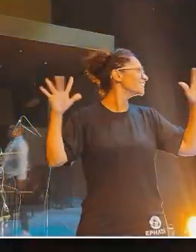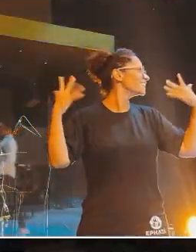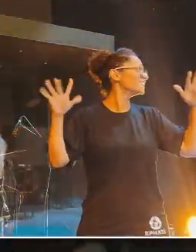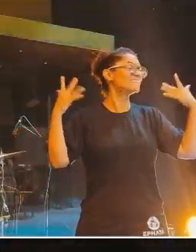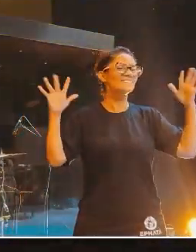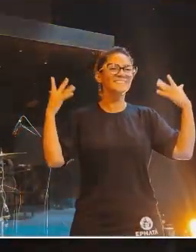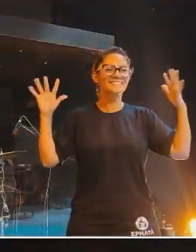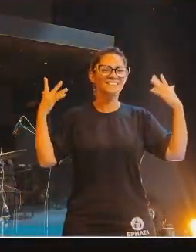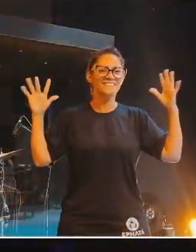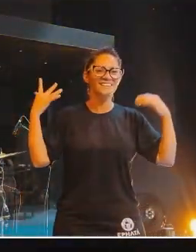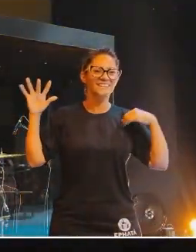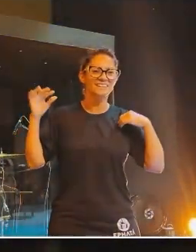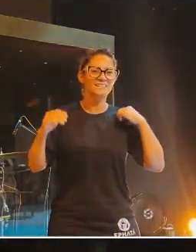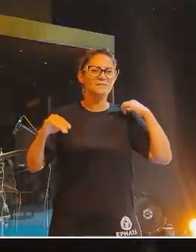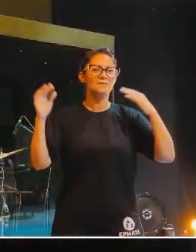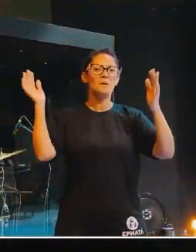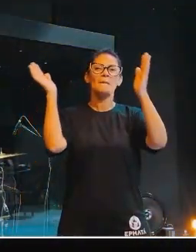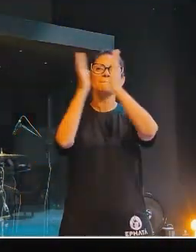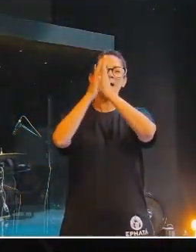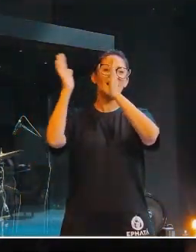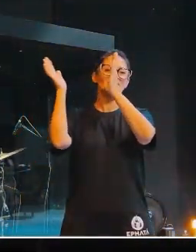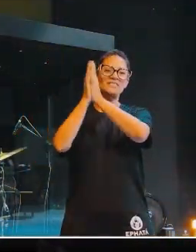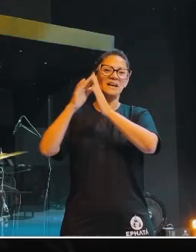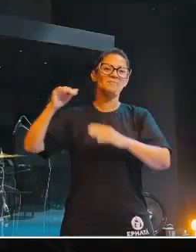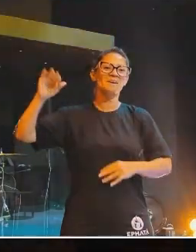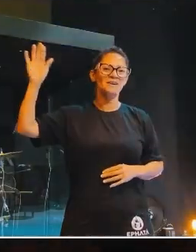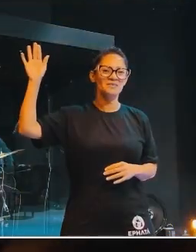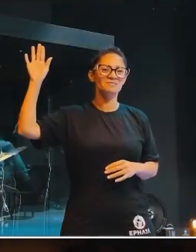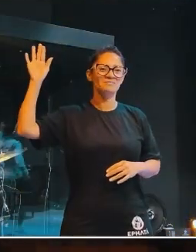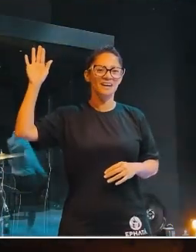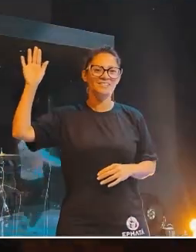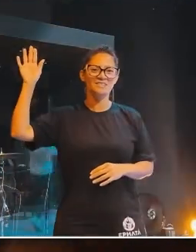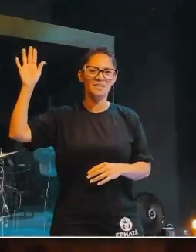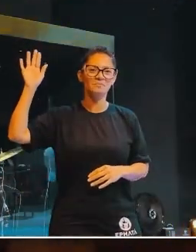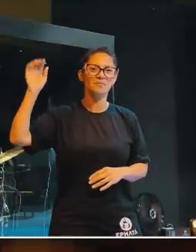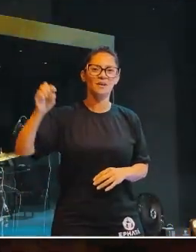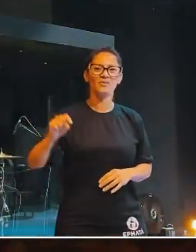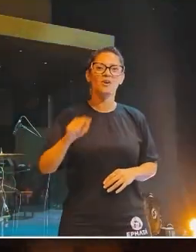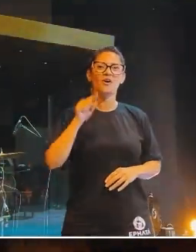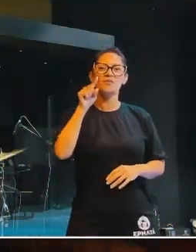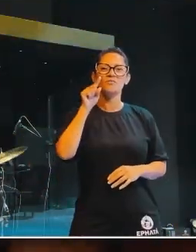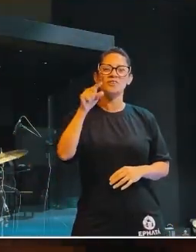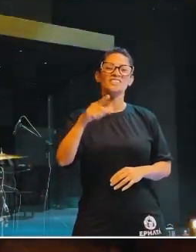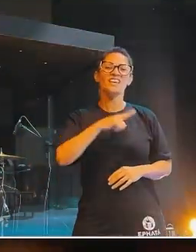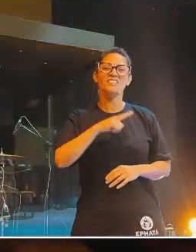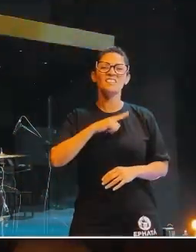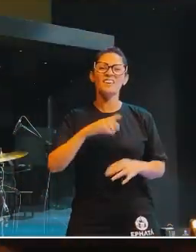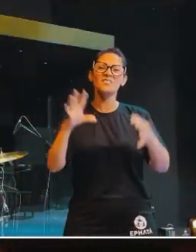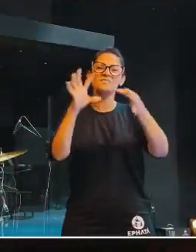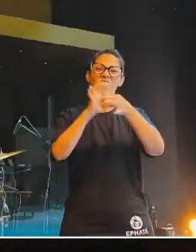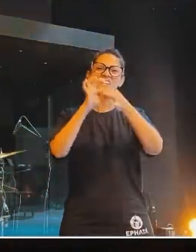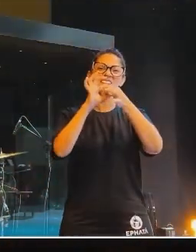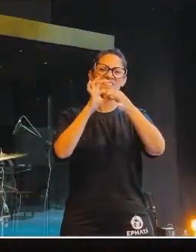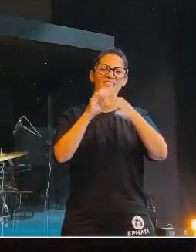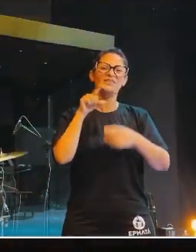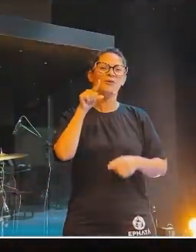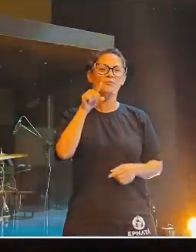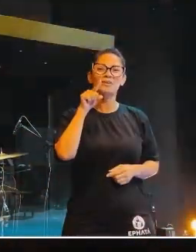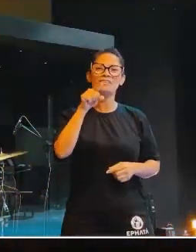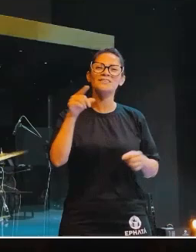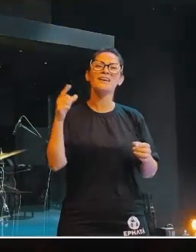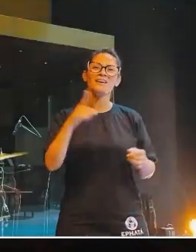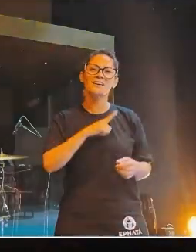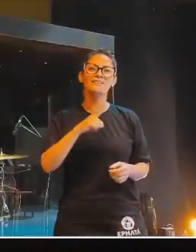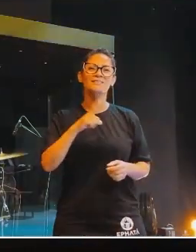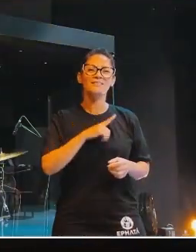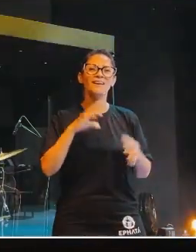Bate na mão de 3 pessoas e diz: você tem uma aliança, você tem uma aliança,